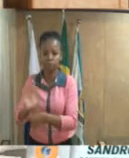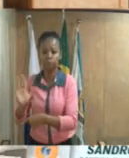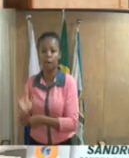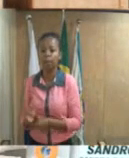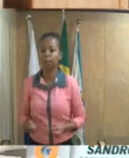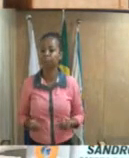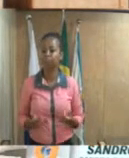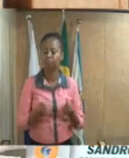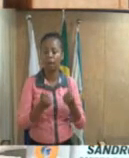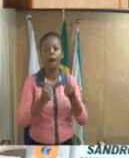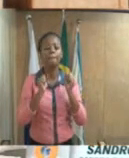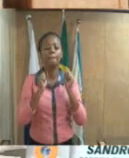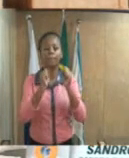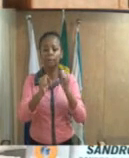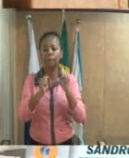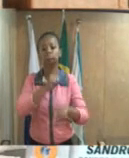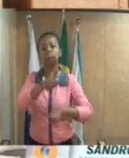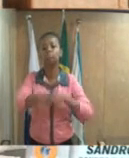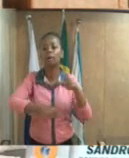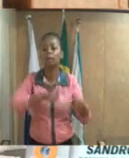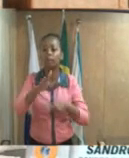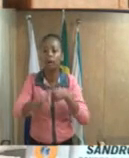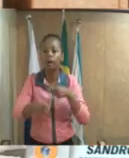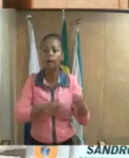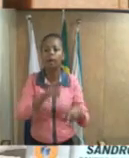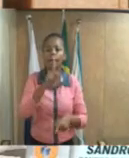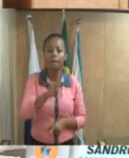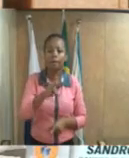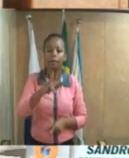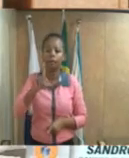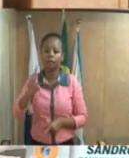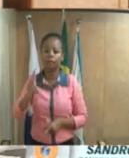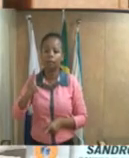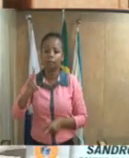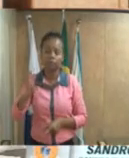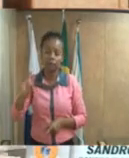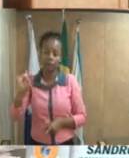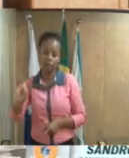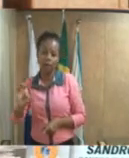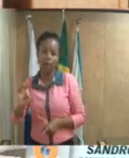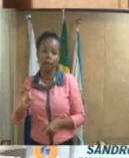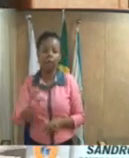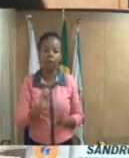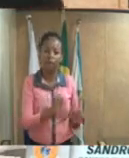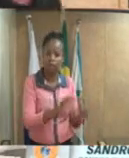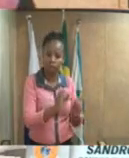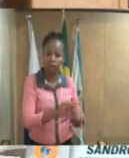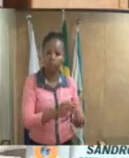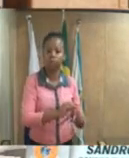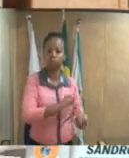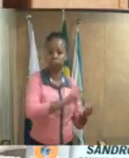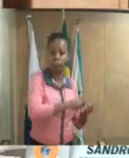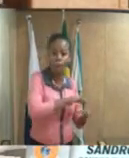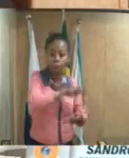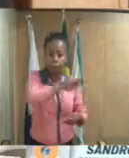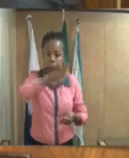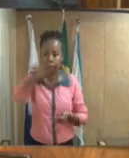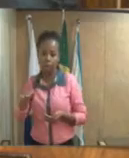garantir a execução do programa PDDE Educação Integral.